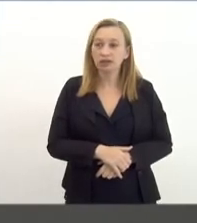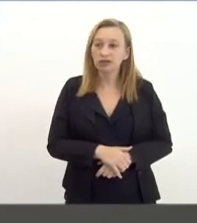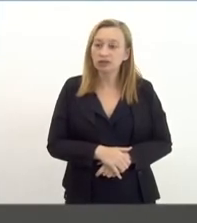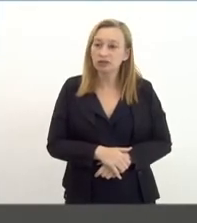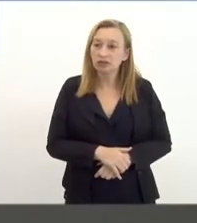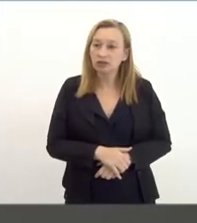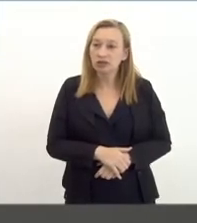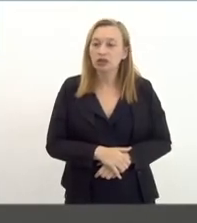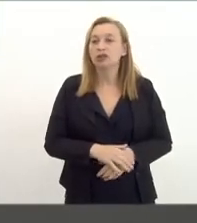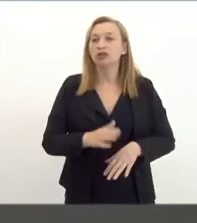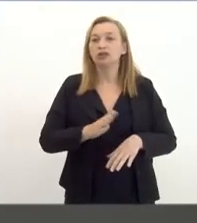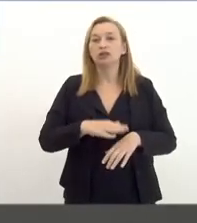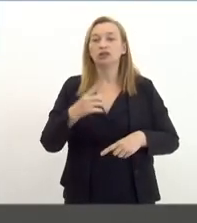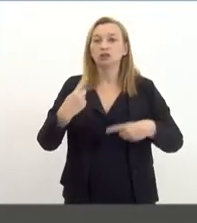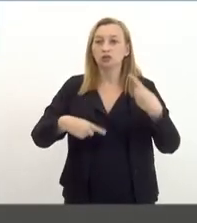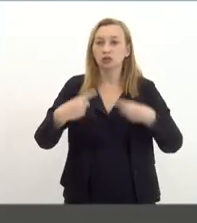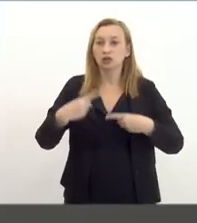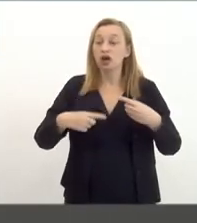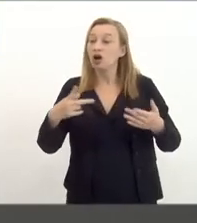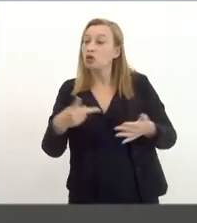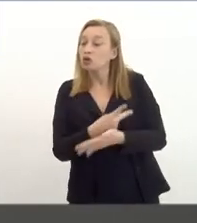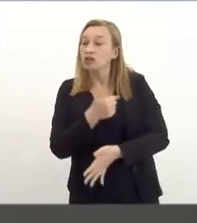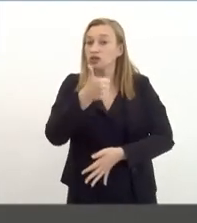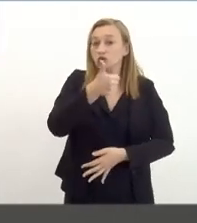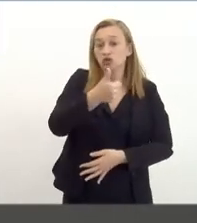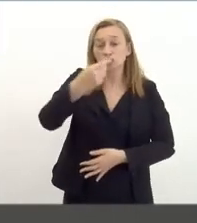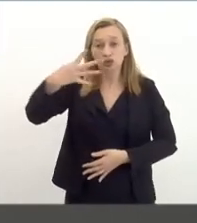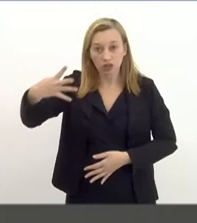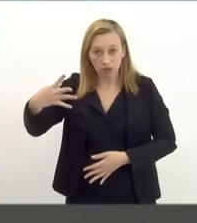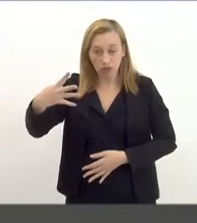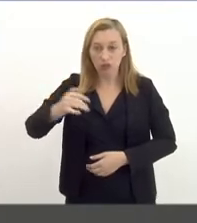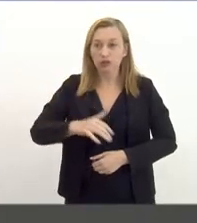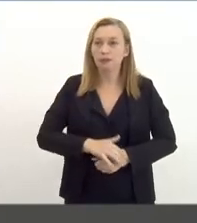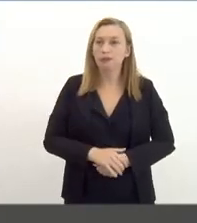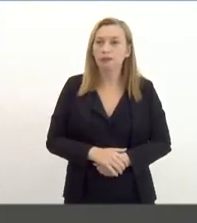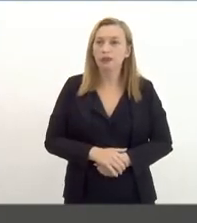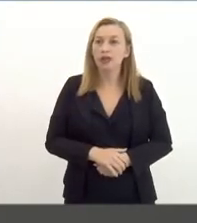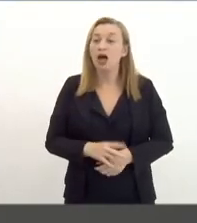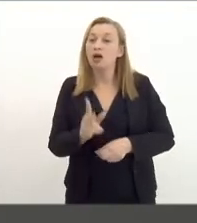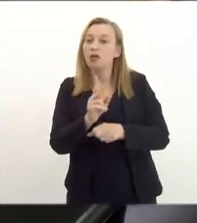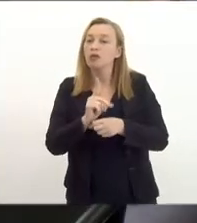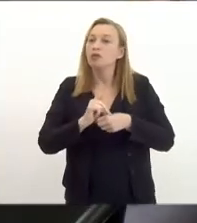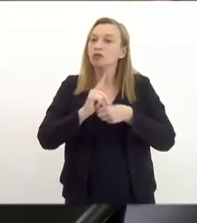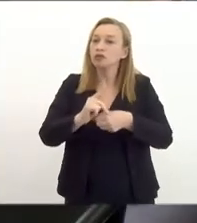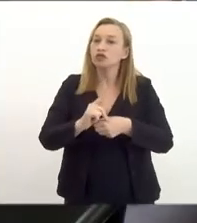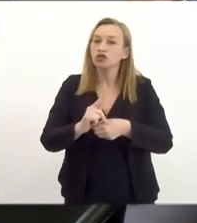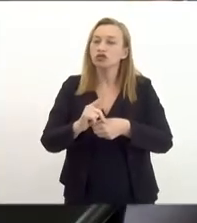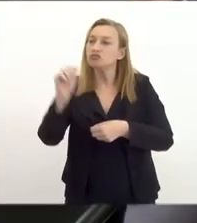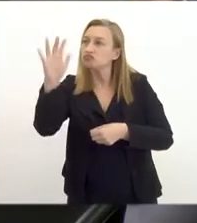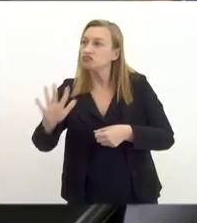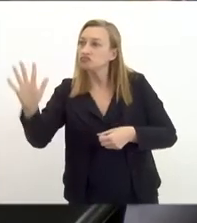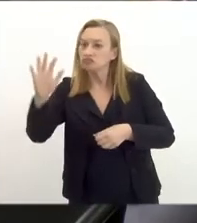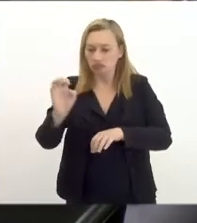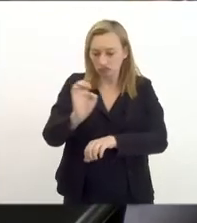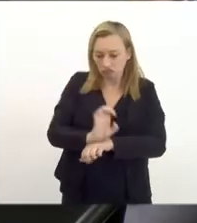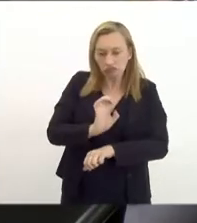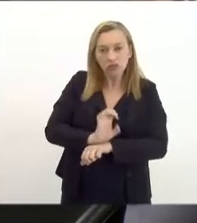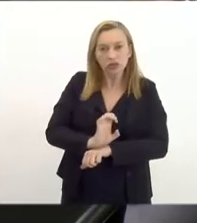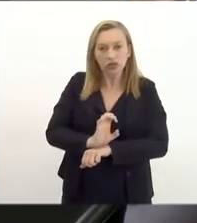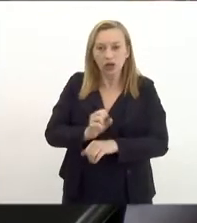normativos jurídicos acontecendo 2014 quando a procuradoria-geral do Estado